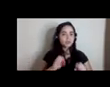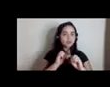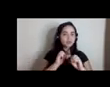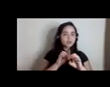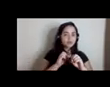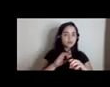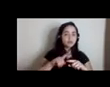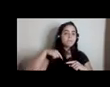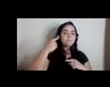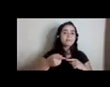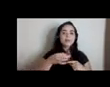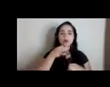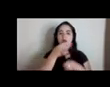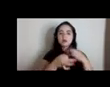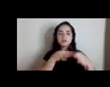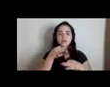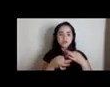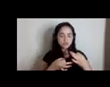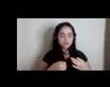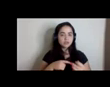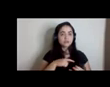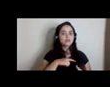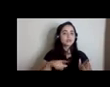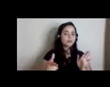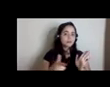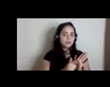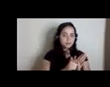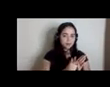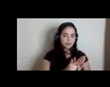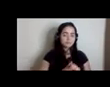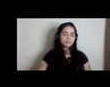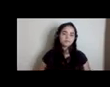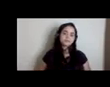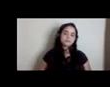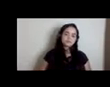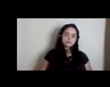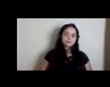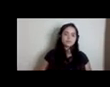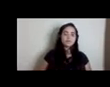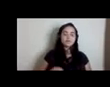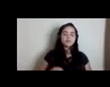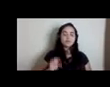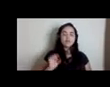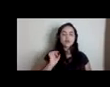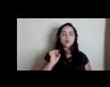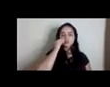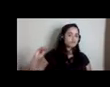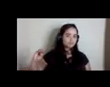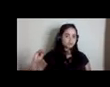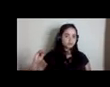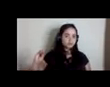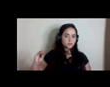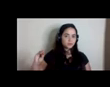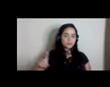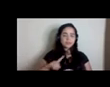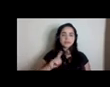educação pós-crítica tem o seu papel. Então, não é ignorar, nós não